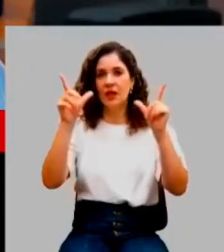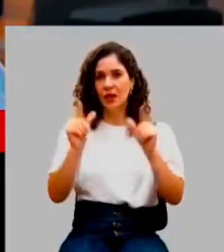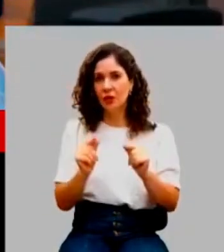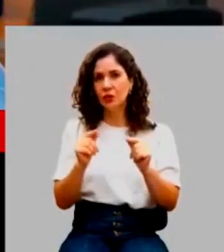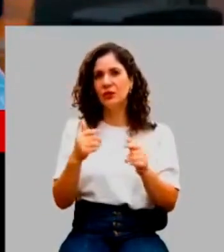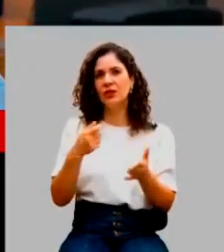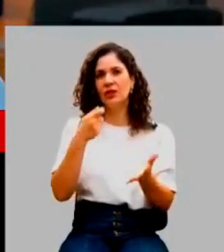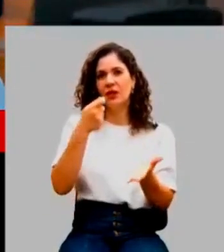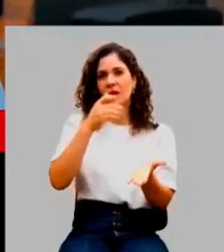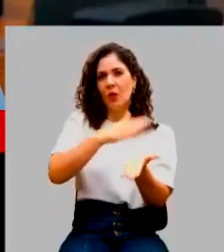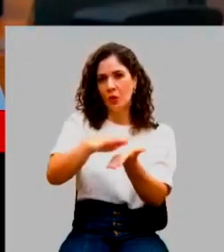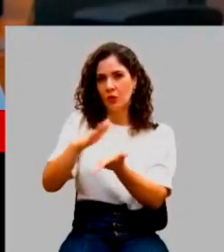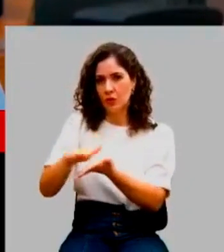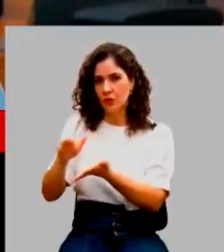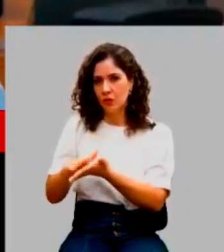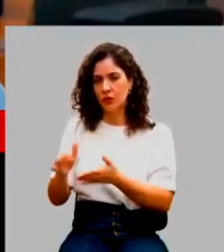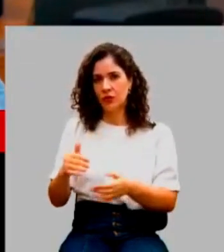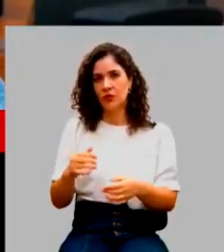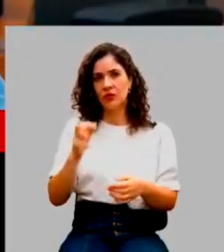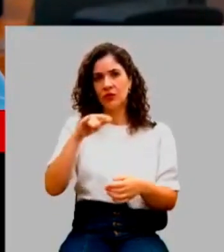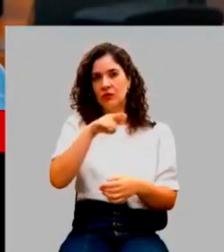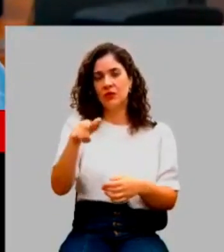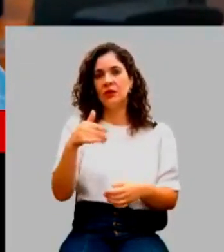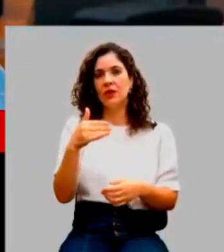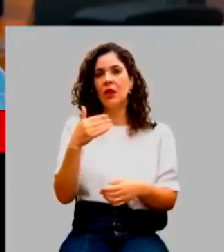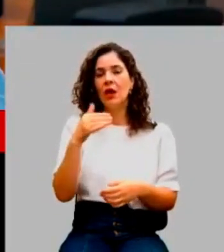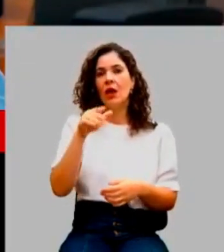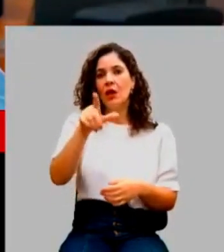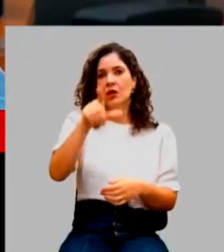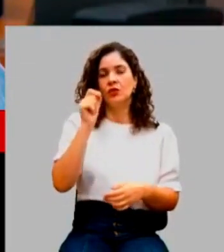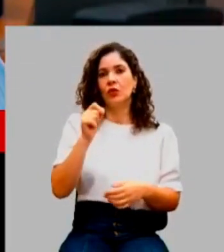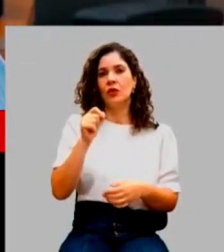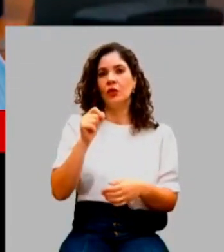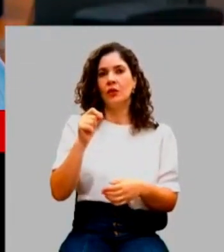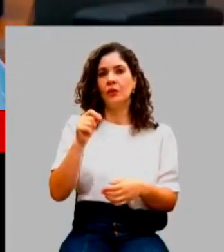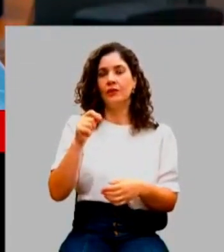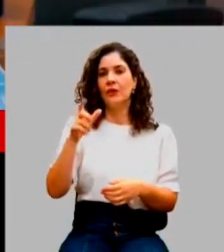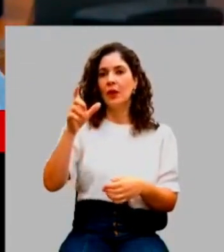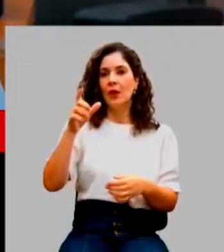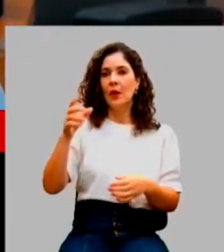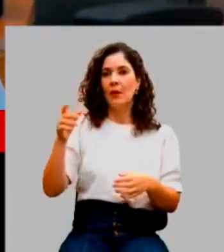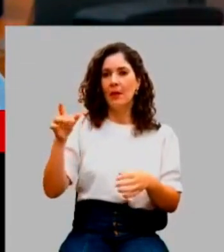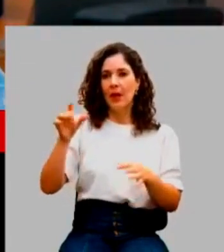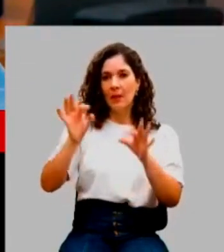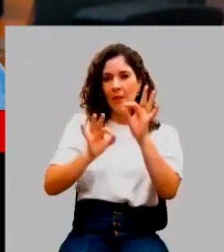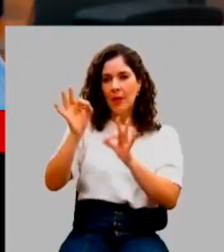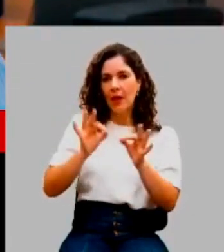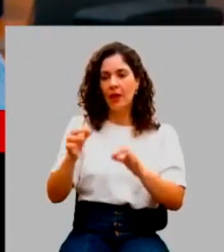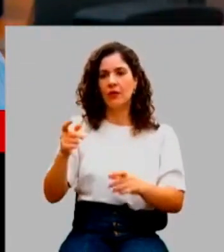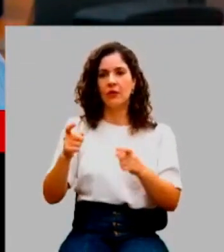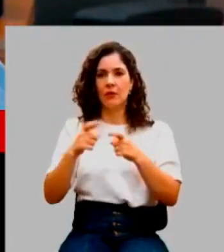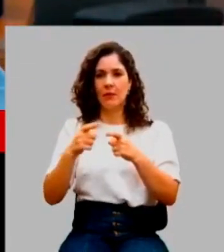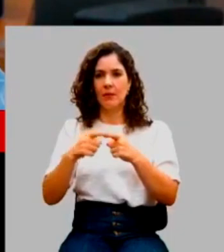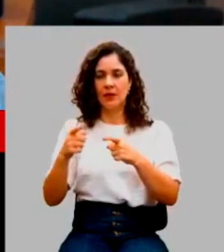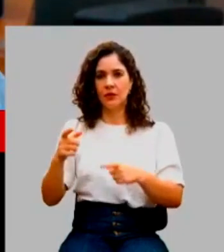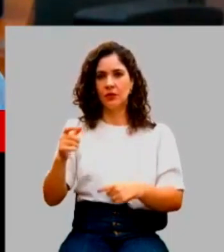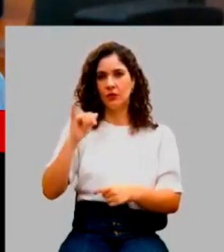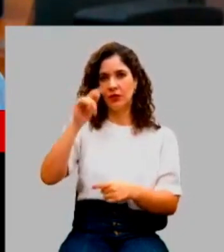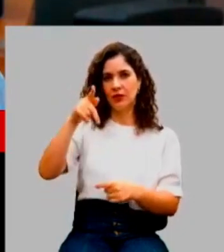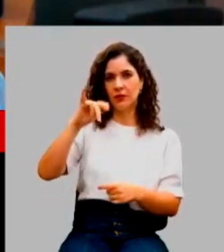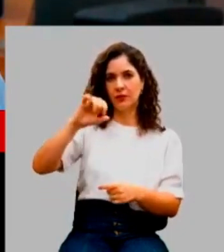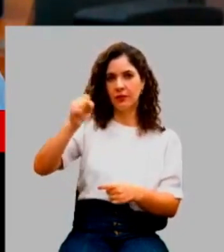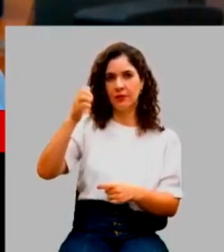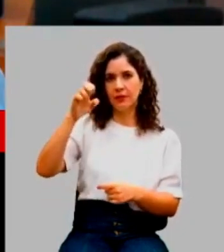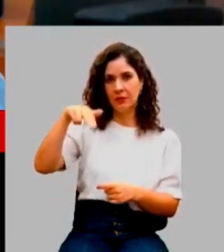que tem salários mais alos que optarem pelo ipseng eles têm que contribuir com um valor maior mesmo entendeu mas isso aí não é uma questão que vai resolver o problema